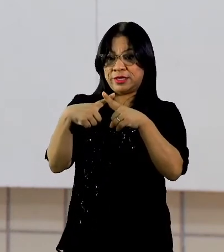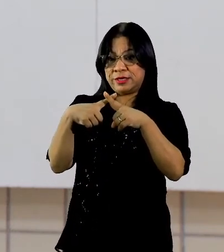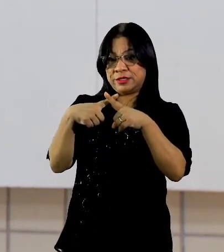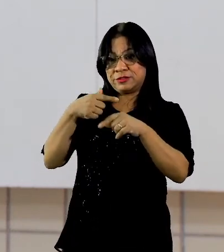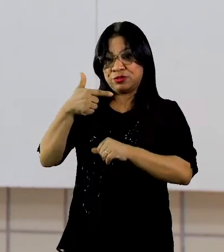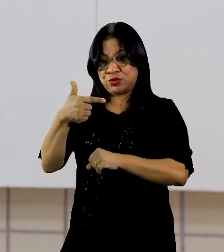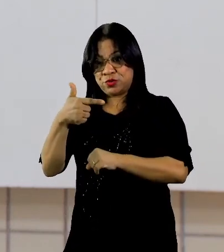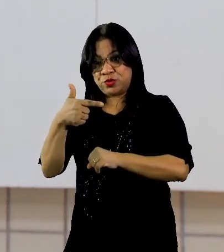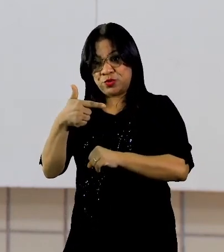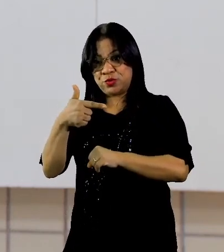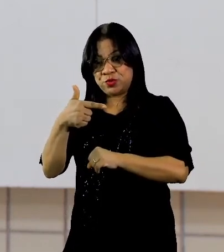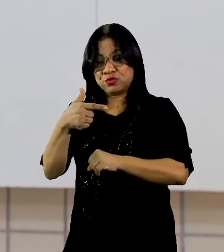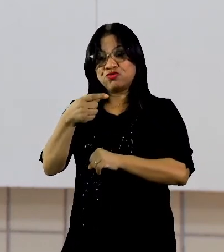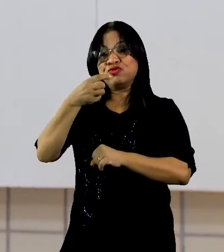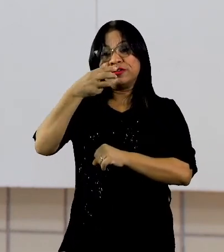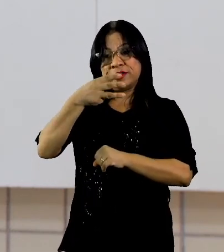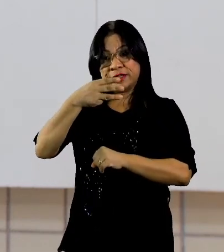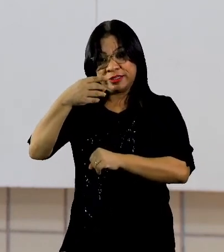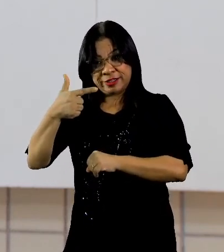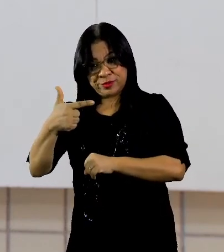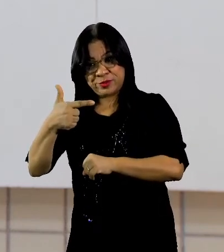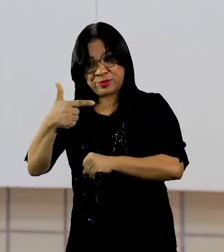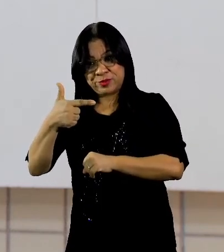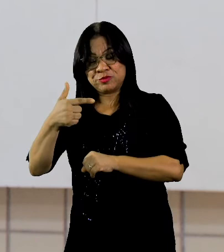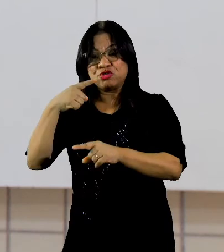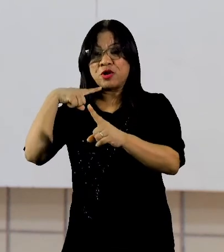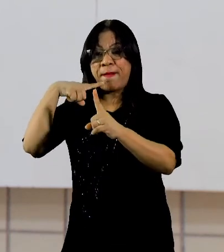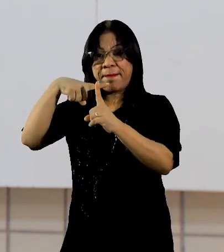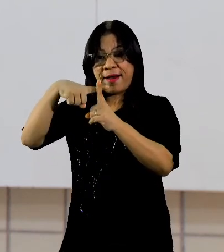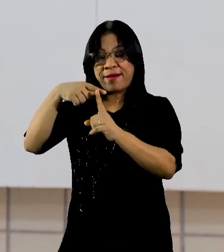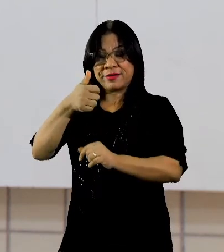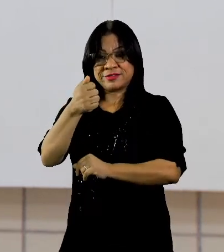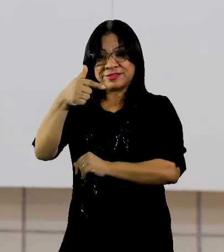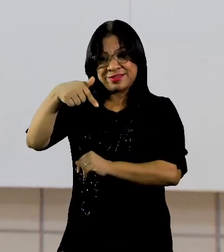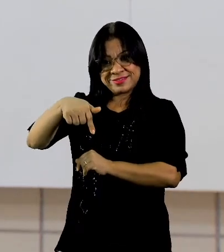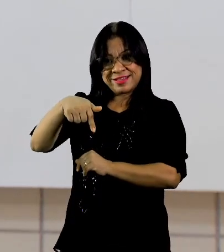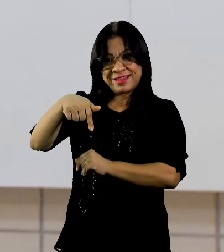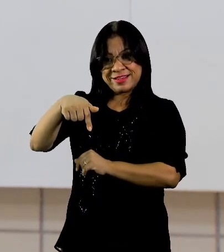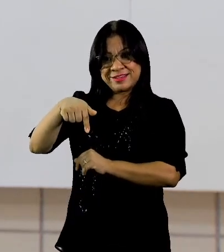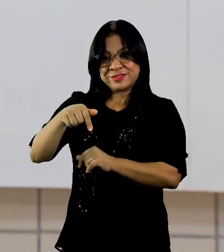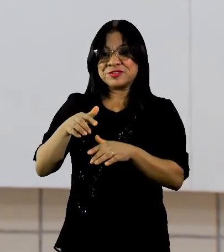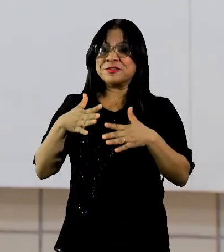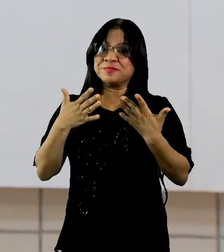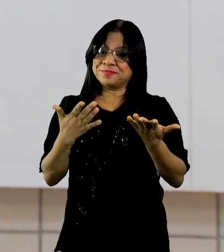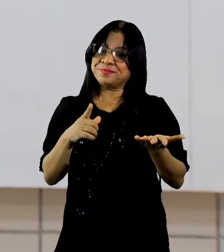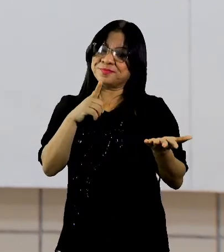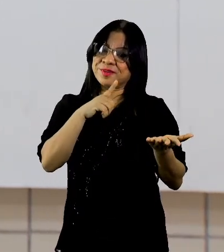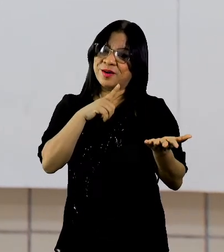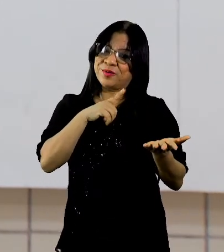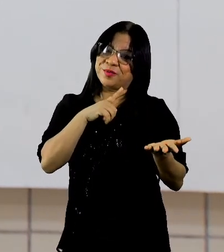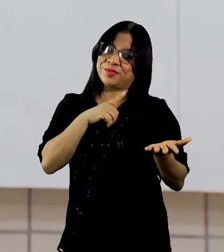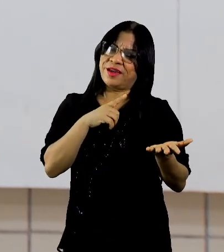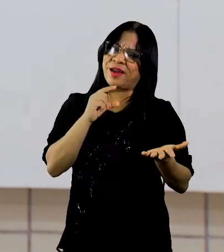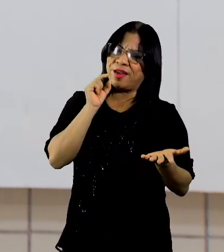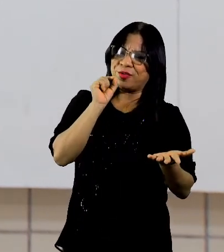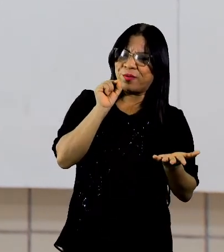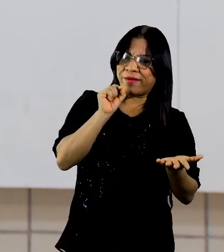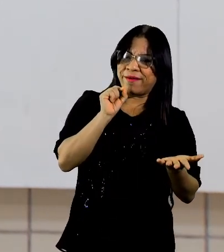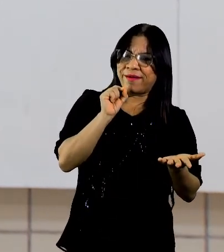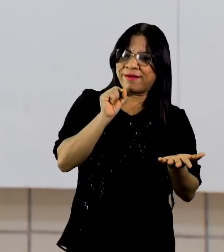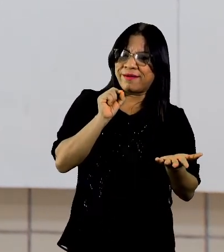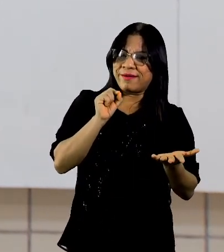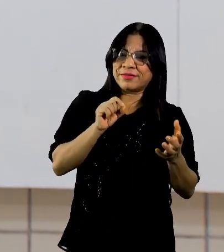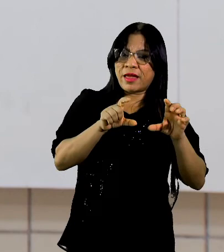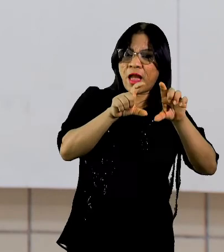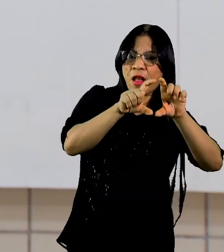32, mais 17. Tranquilo até aí, eu tenho uma expressão numérica aqui. Então, vejam, 2 vezes